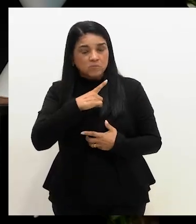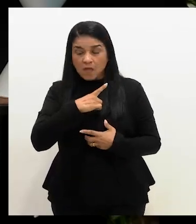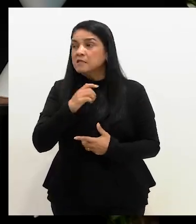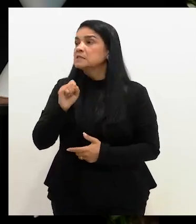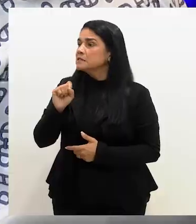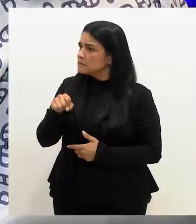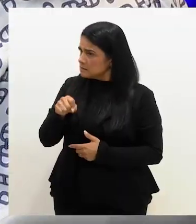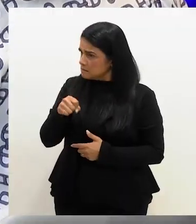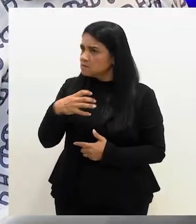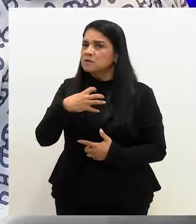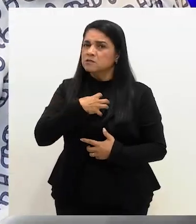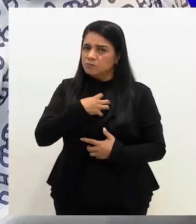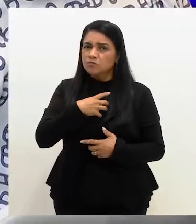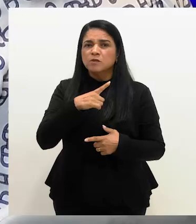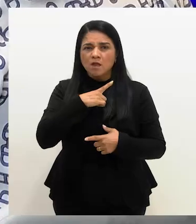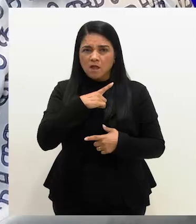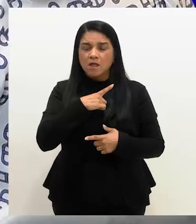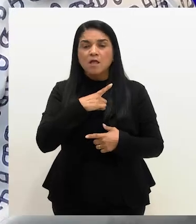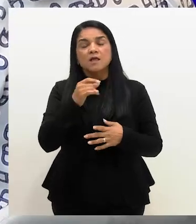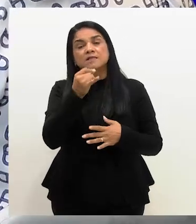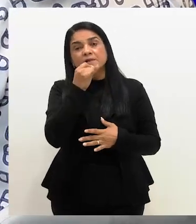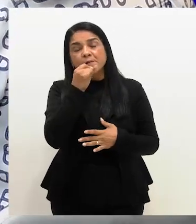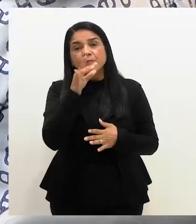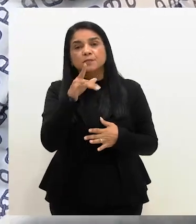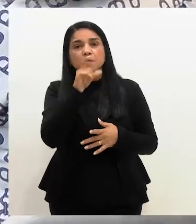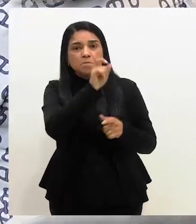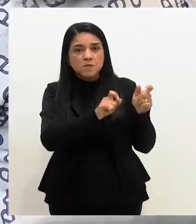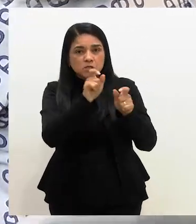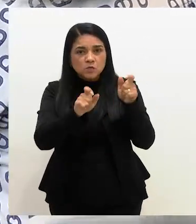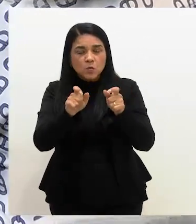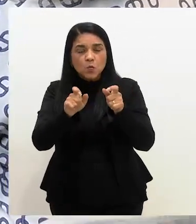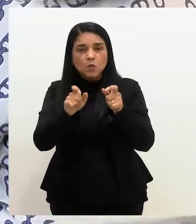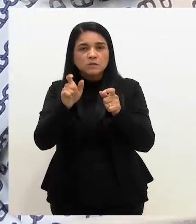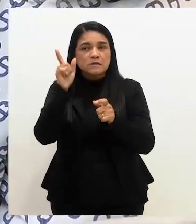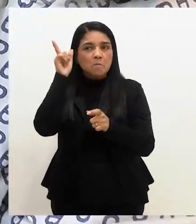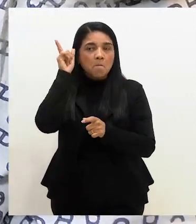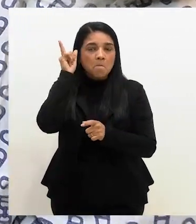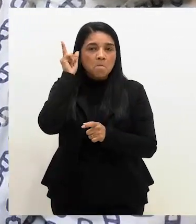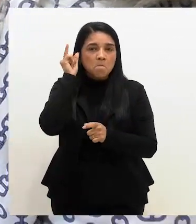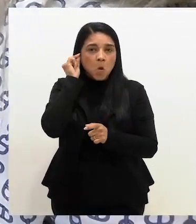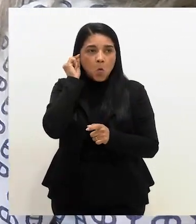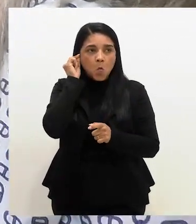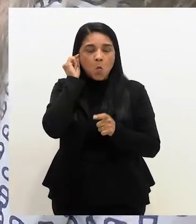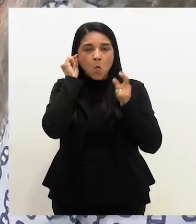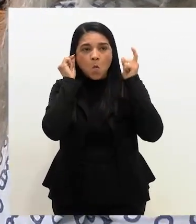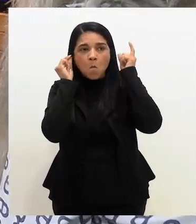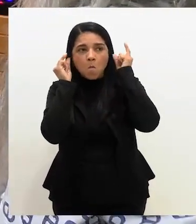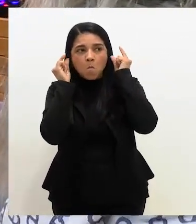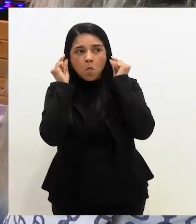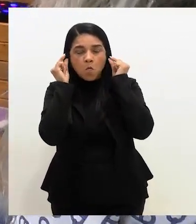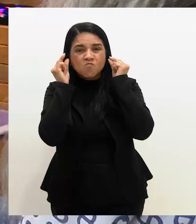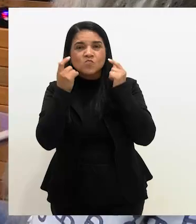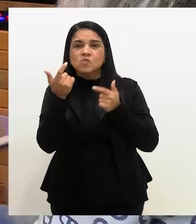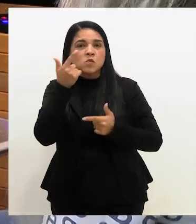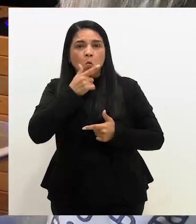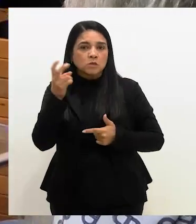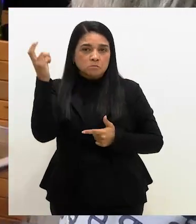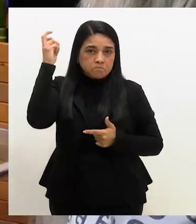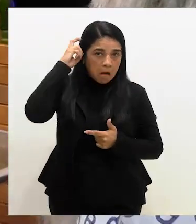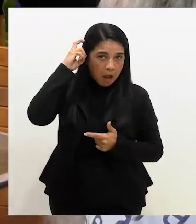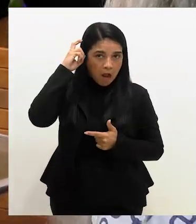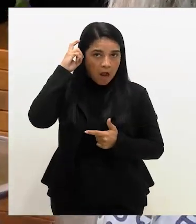sentimento, quer Com dizer... certeza, ainda tem o sentimento. A gente tem casos, por exemplo, de pessoas que perderam a audição bilateral, não conseguiram